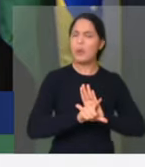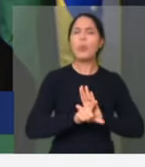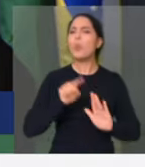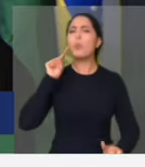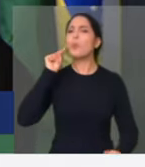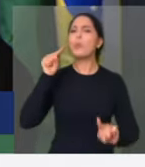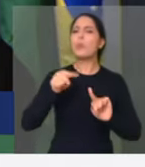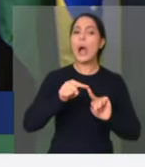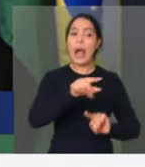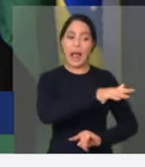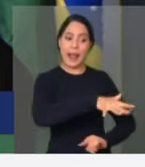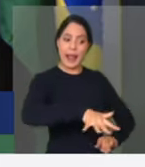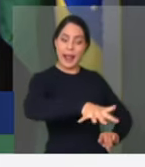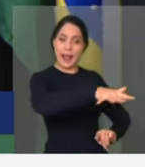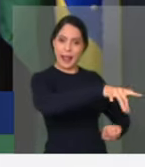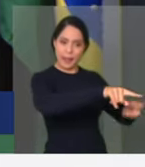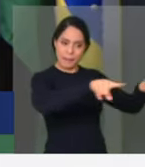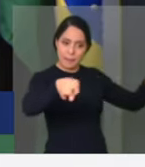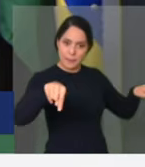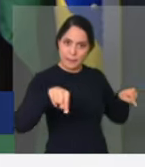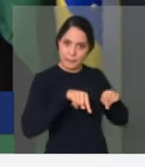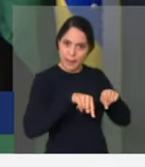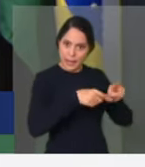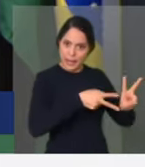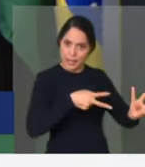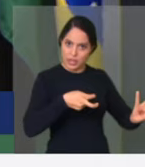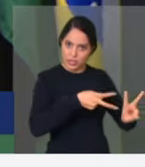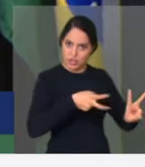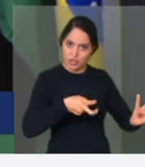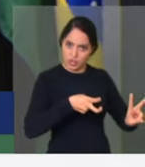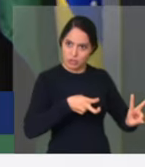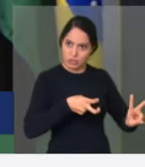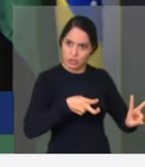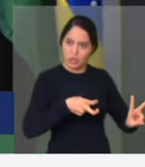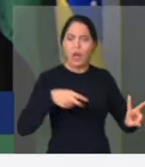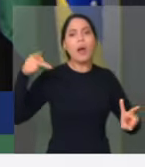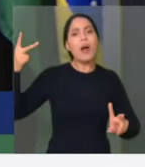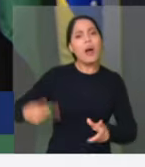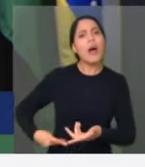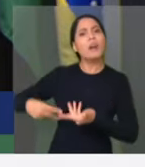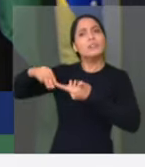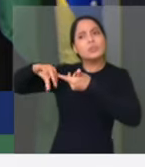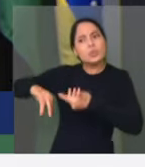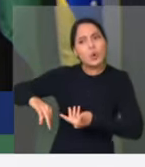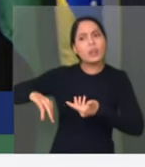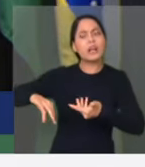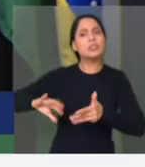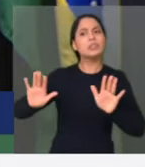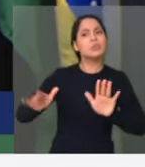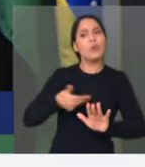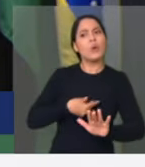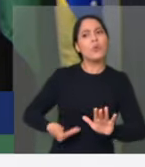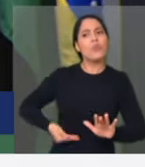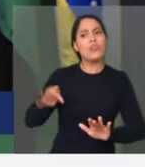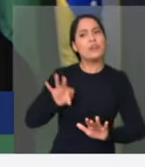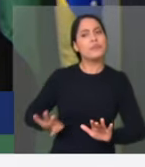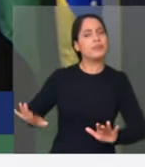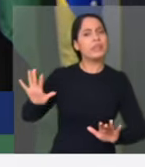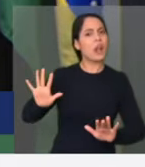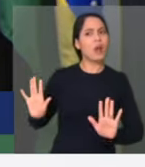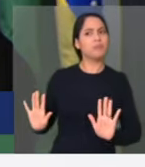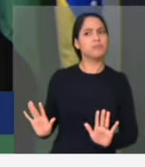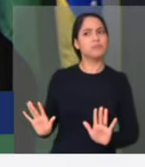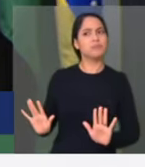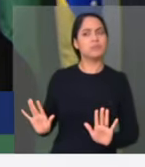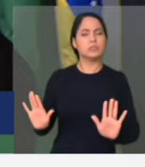demarcação de terras indígenas fazendo com que seja feito pelo congresso nacional e não mais pelo Governo Federal não mais poder